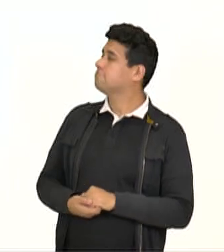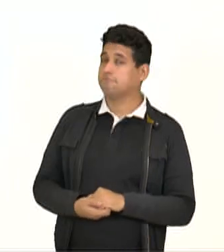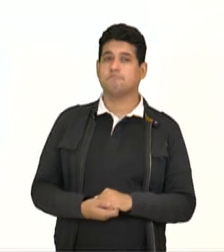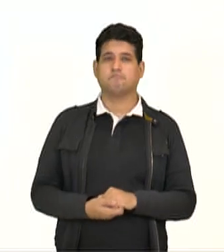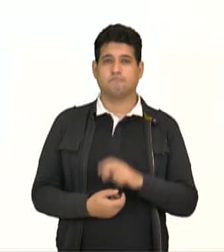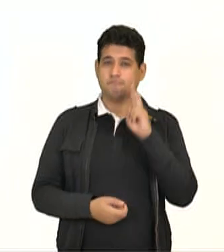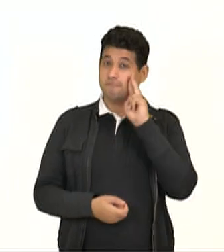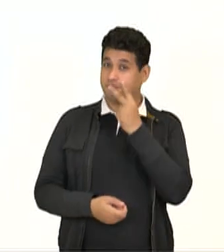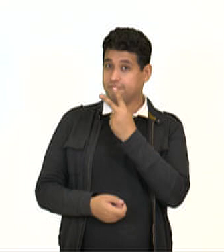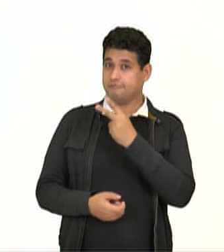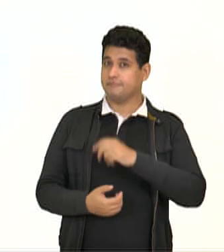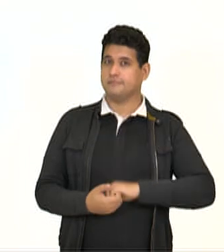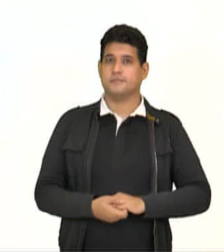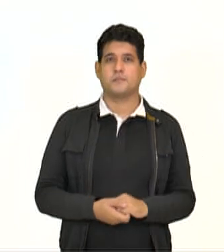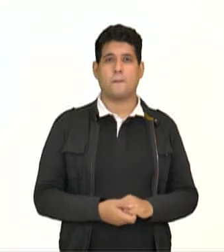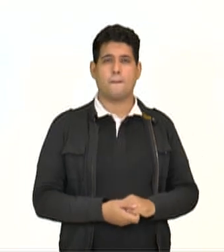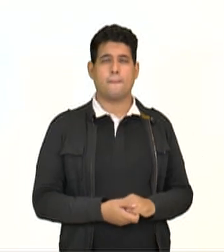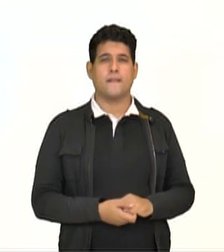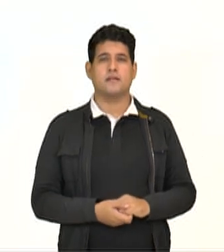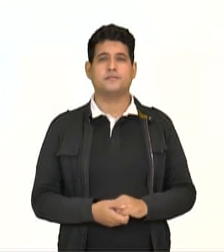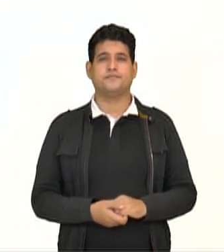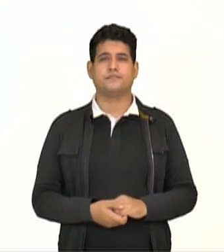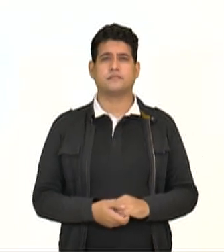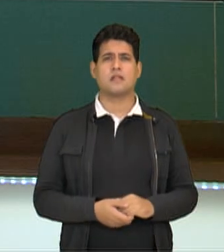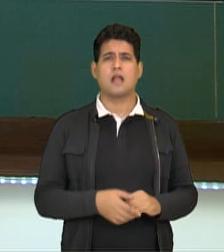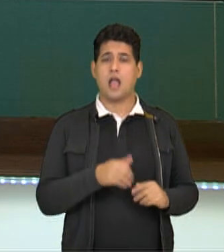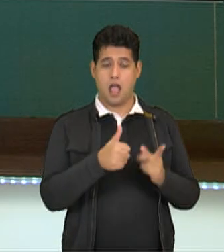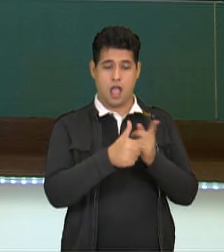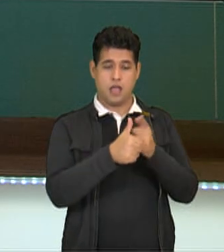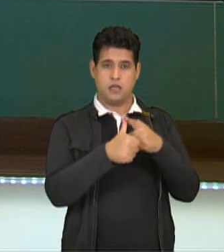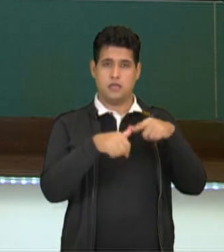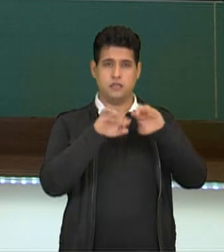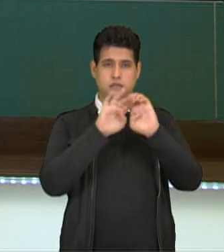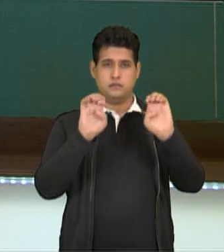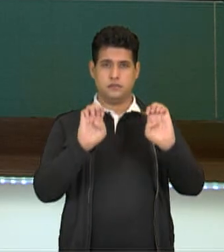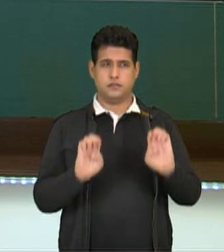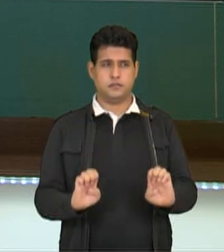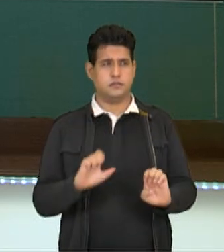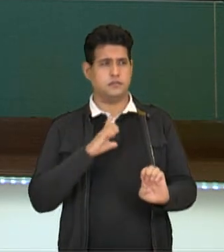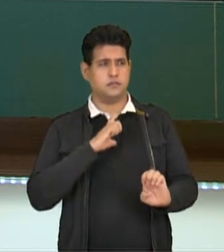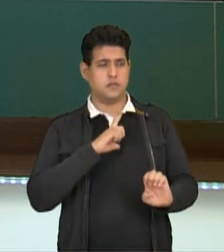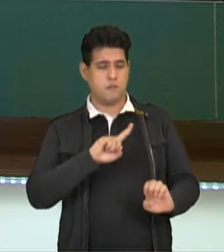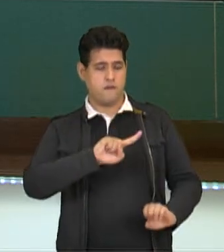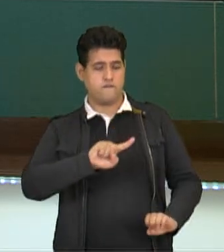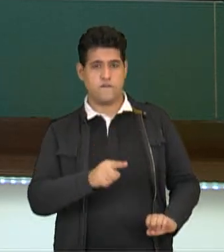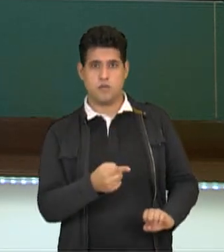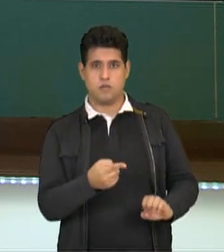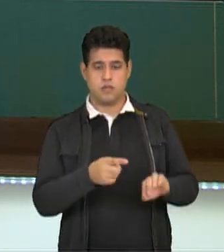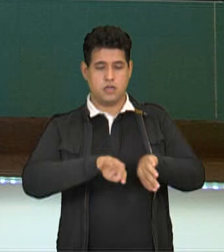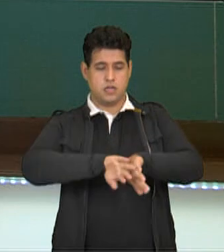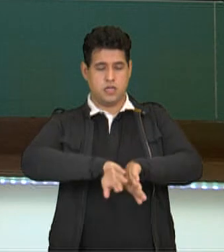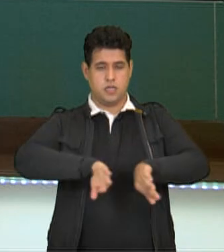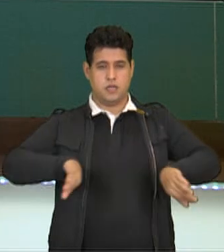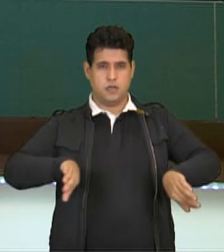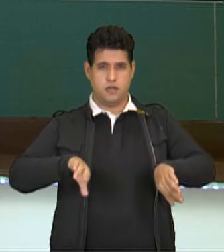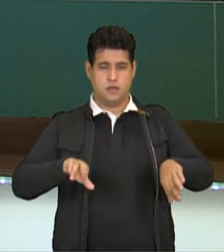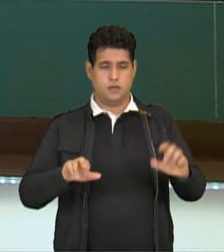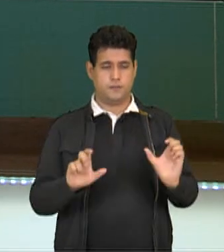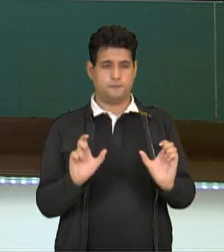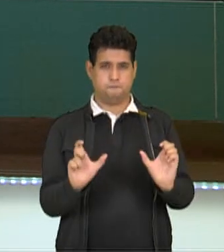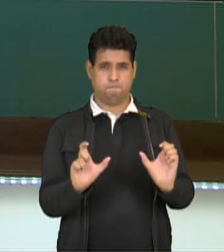at everything. Veja que a primeira estrutura, eu tenho uma vírgula separando as duas